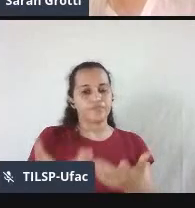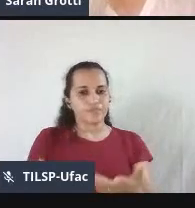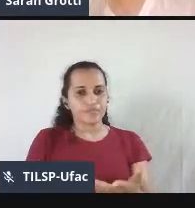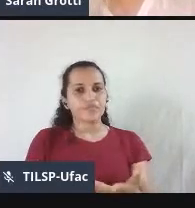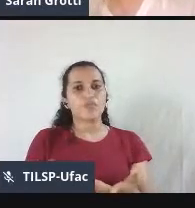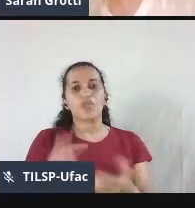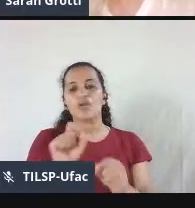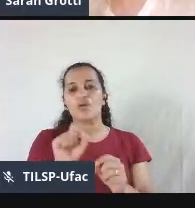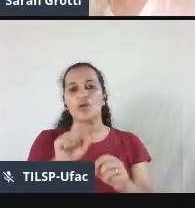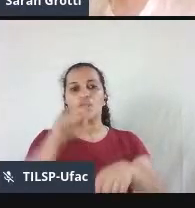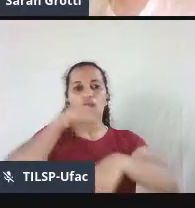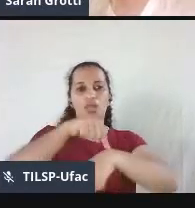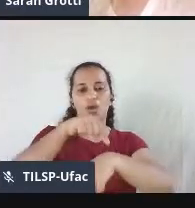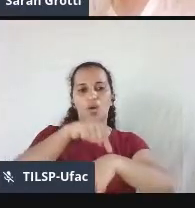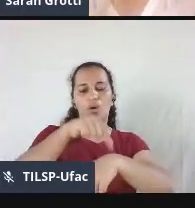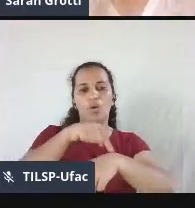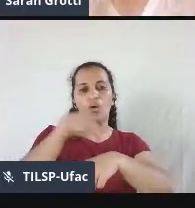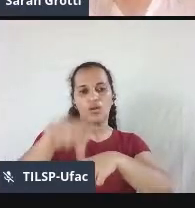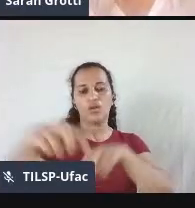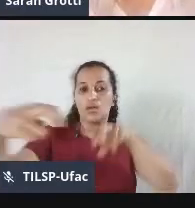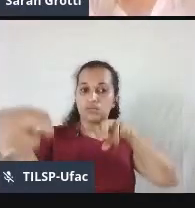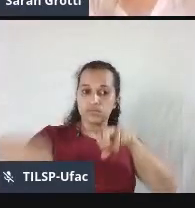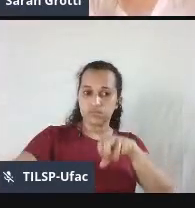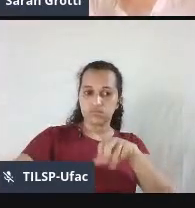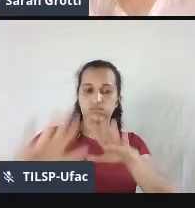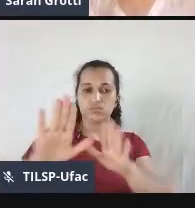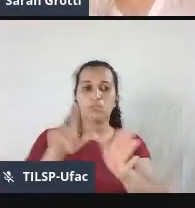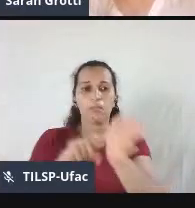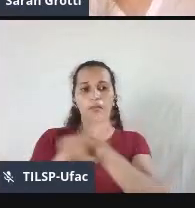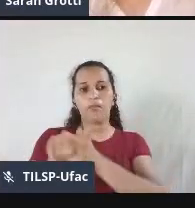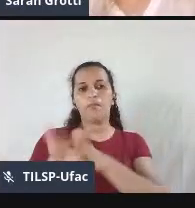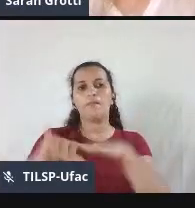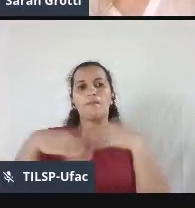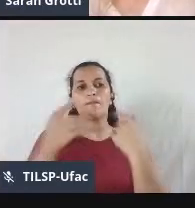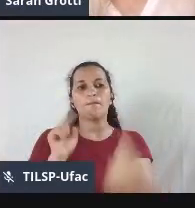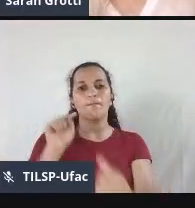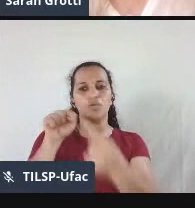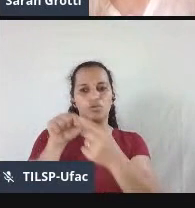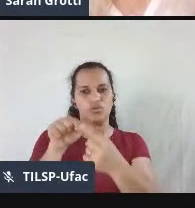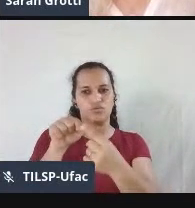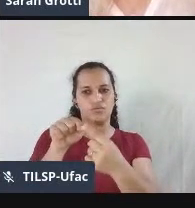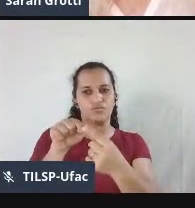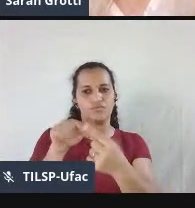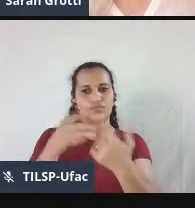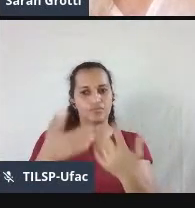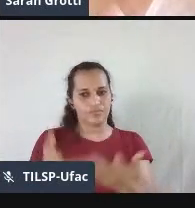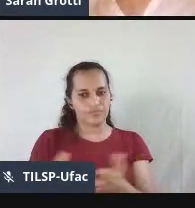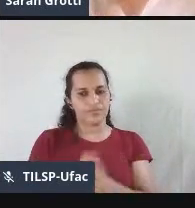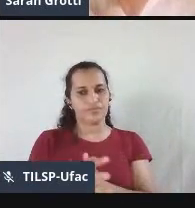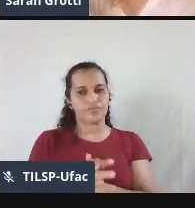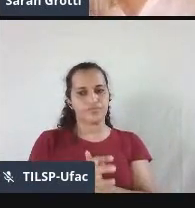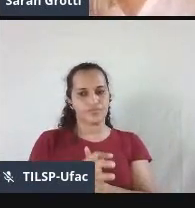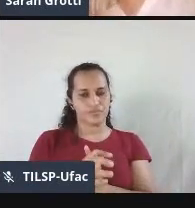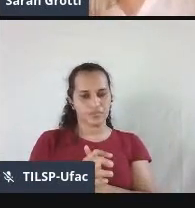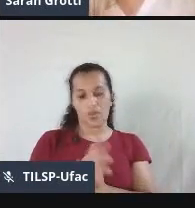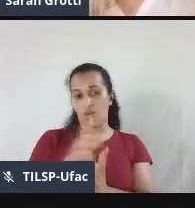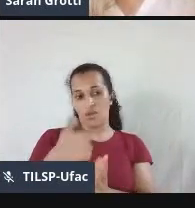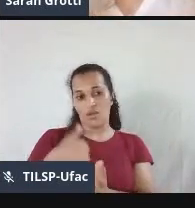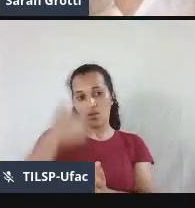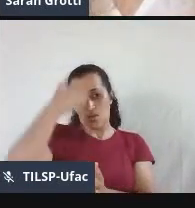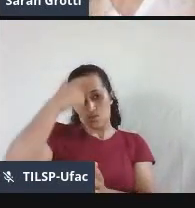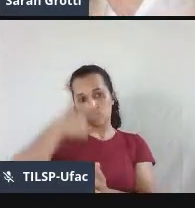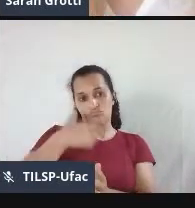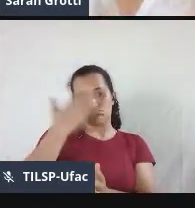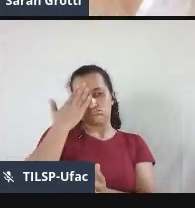já pergunto o seu objetivo, né? Quando já me vem falando que é vegetariano, eu já sei que eu vou ter que usar uma anamnese